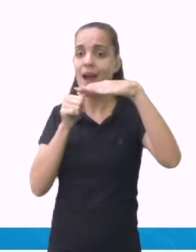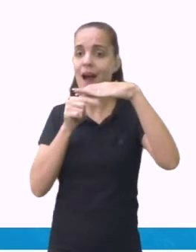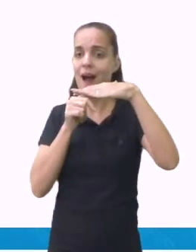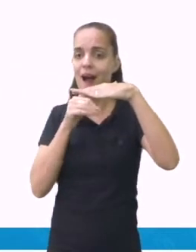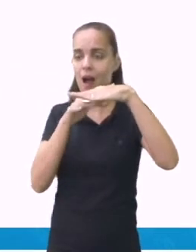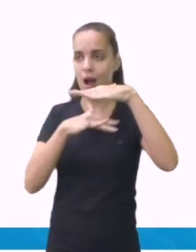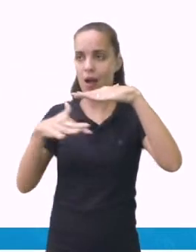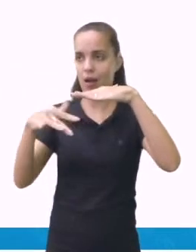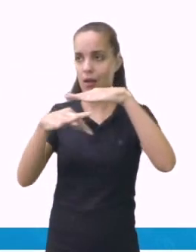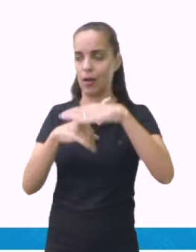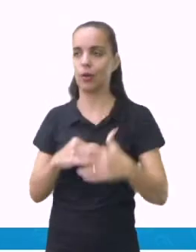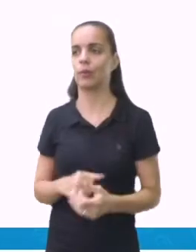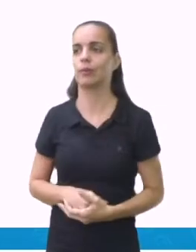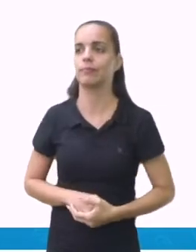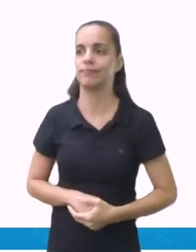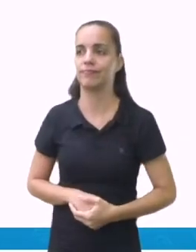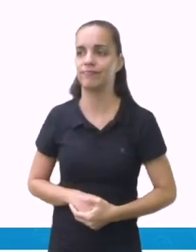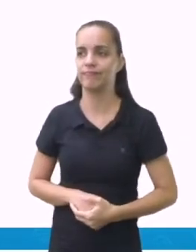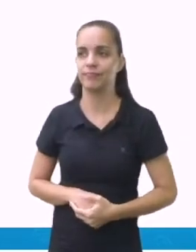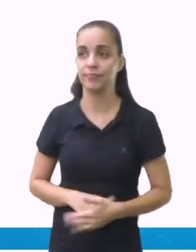aquáticas.